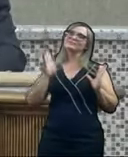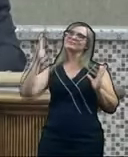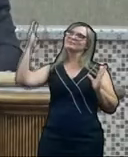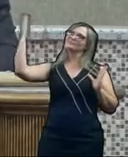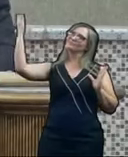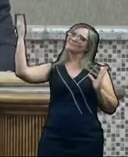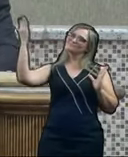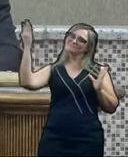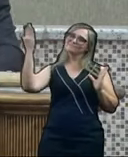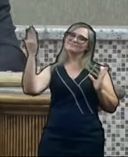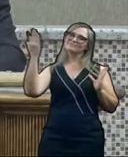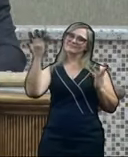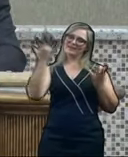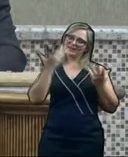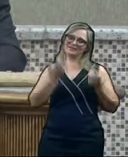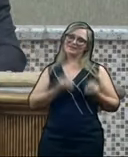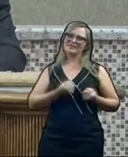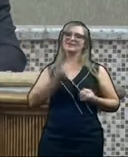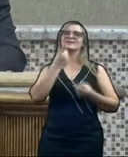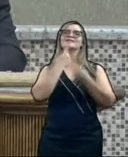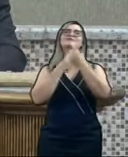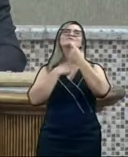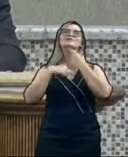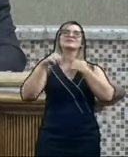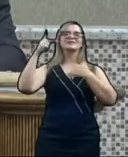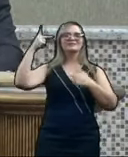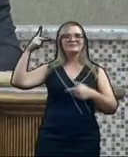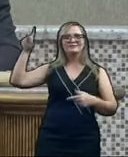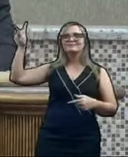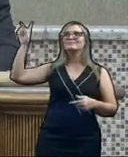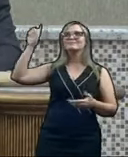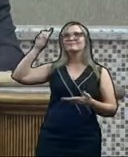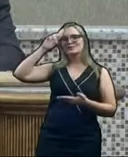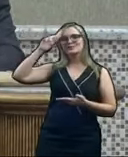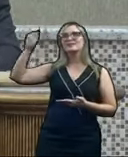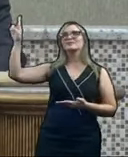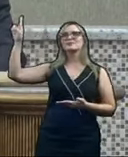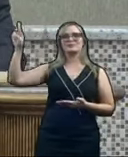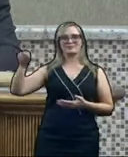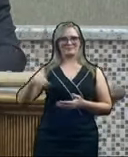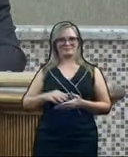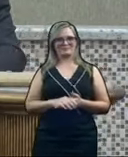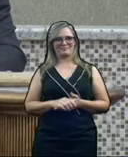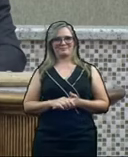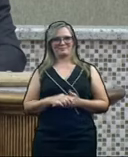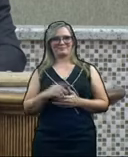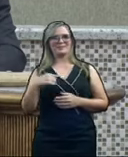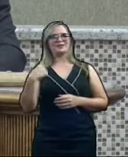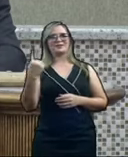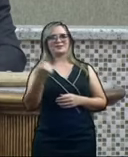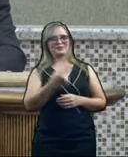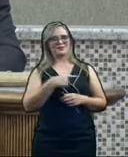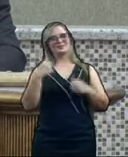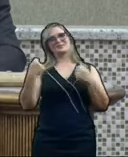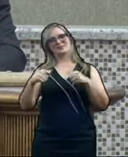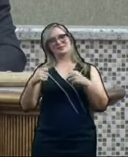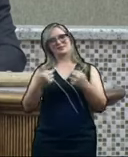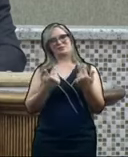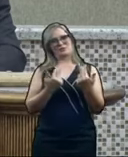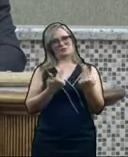força grande Deus os adversários são muito mais o senhor é muito mais e é isso que eu quero consertar você a dessa noite